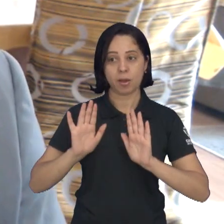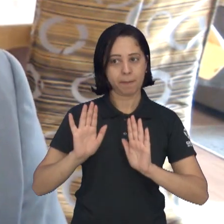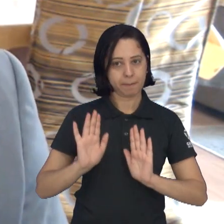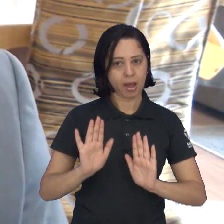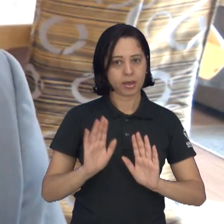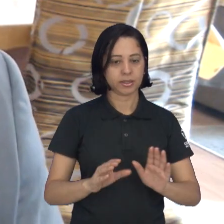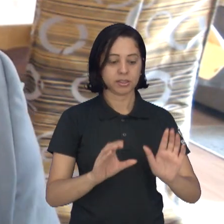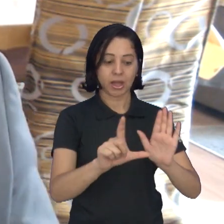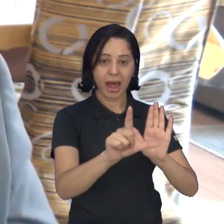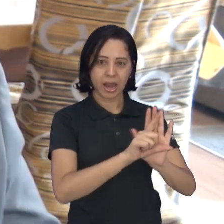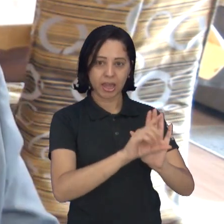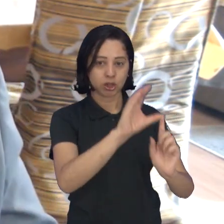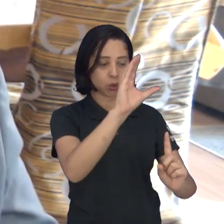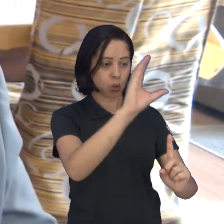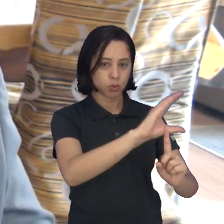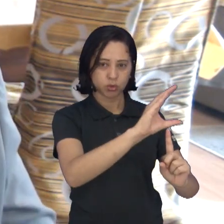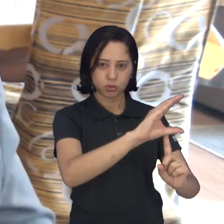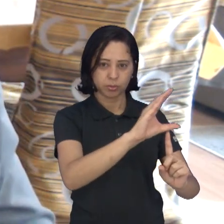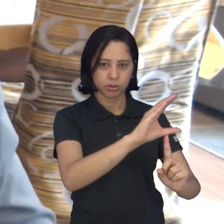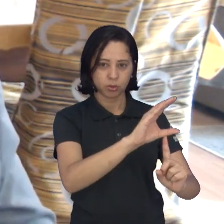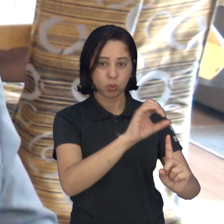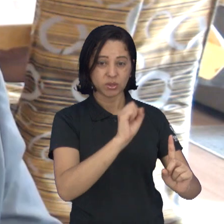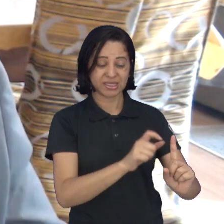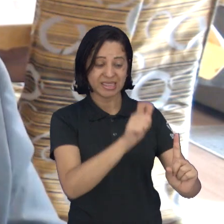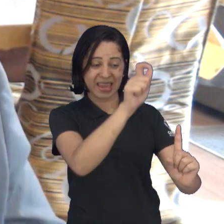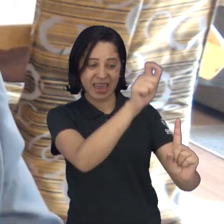Defesa do Consumidor, a pessoa